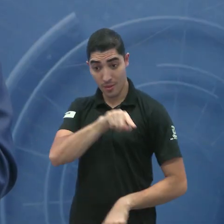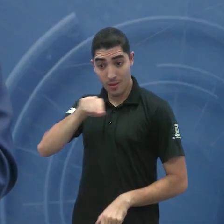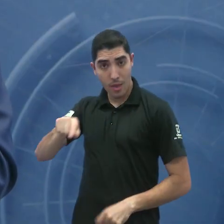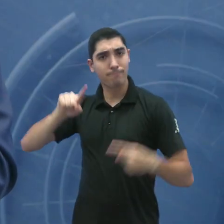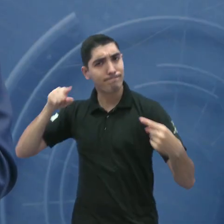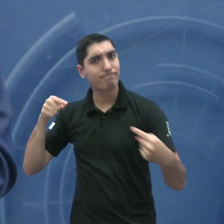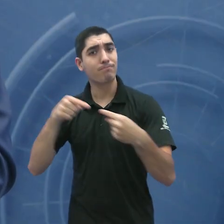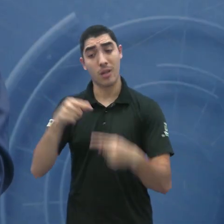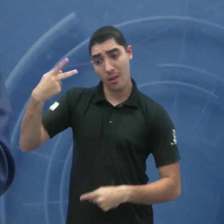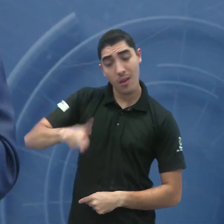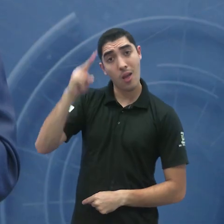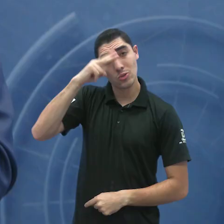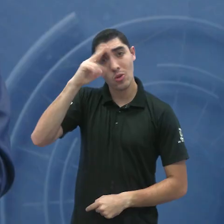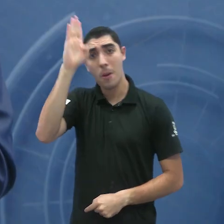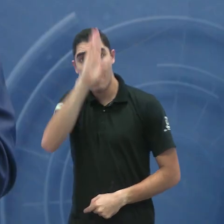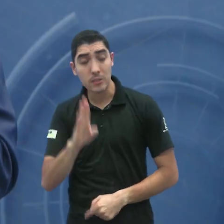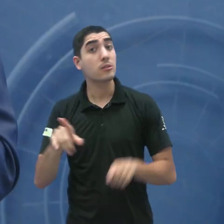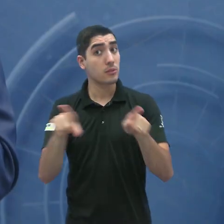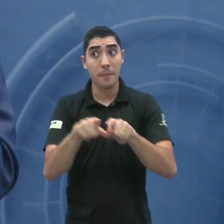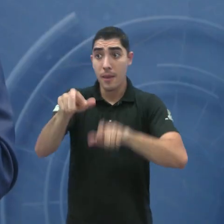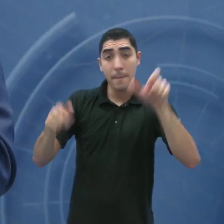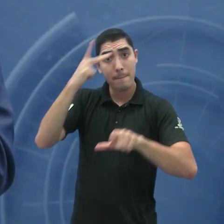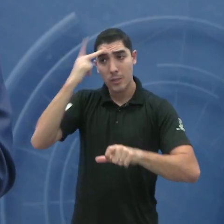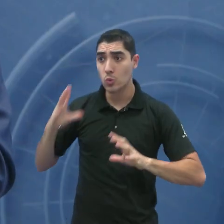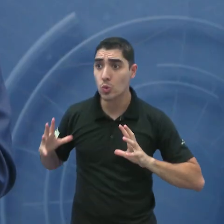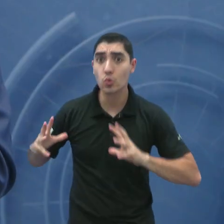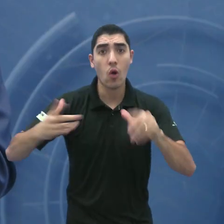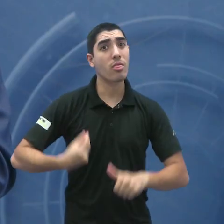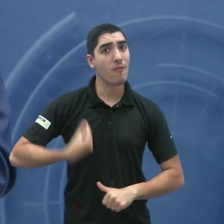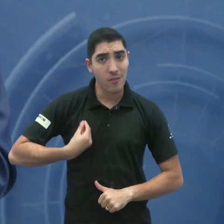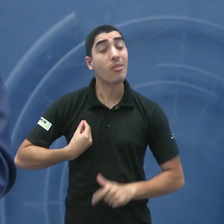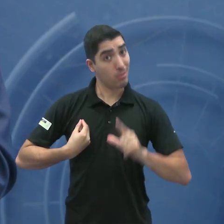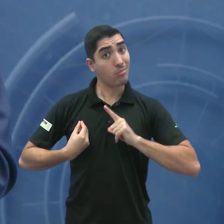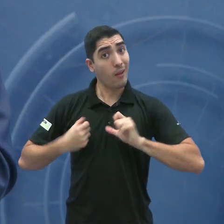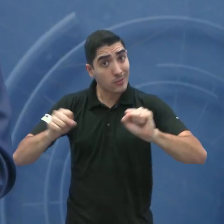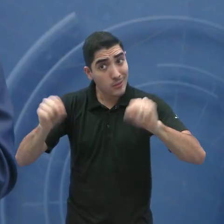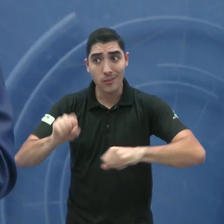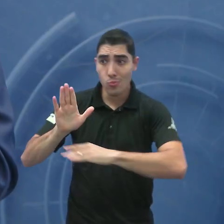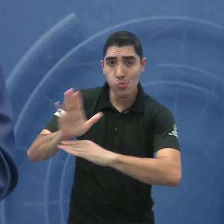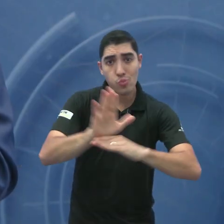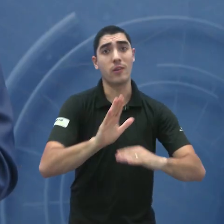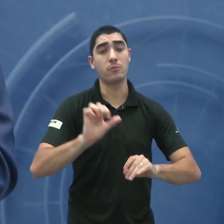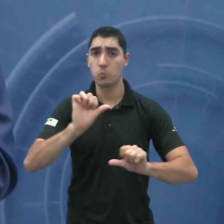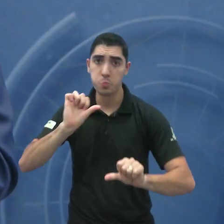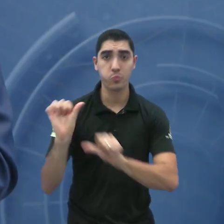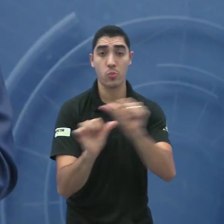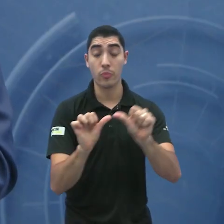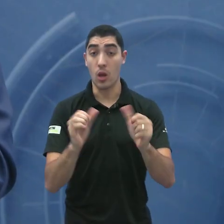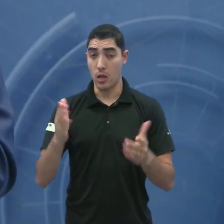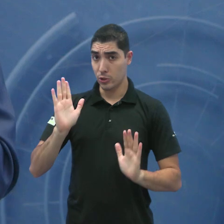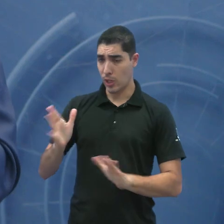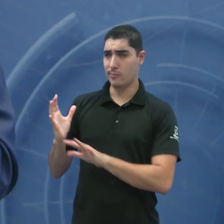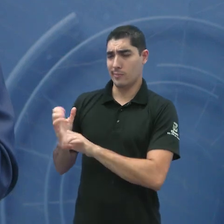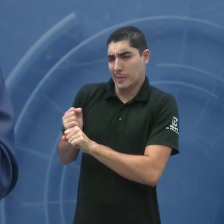a vida de quem se desloca todos os dias. Historicamente, o país investiu mais nas estradas